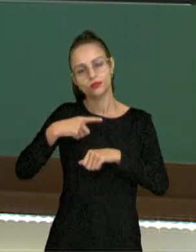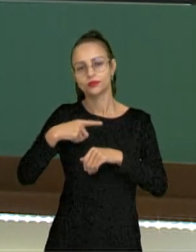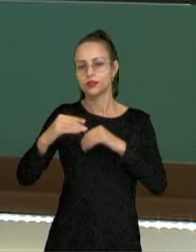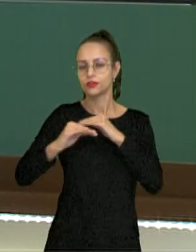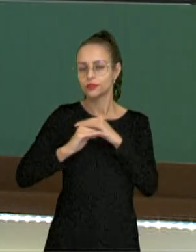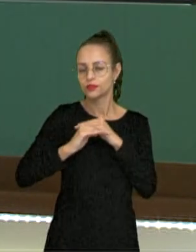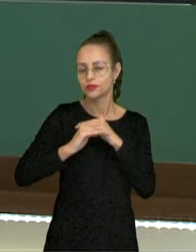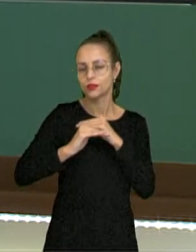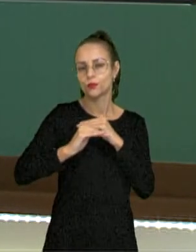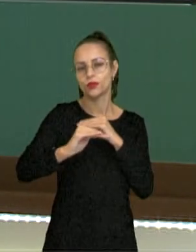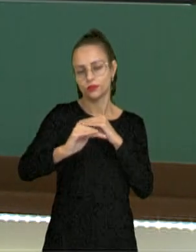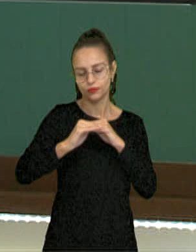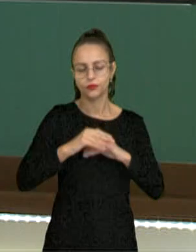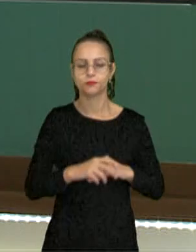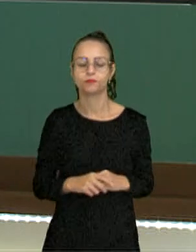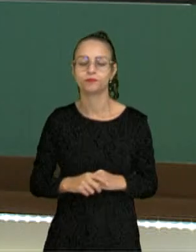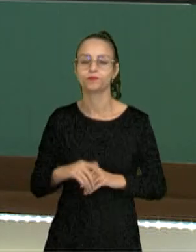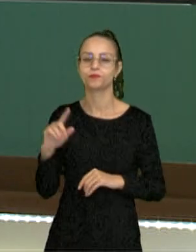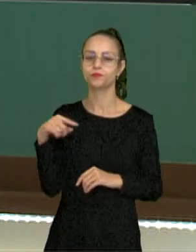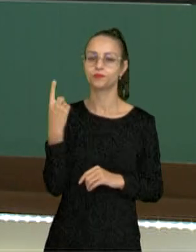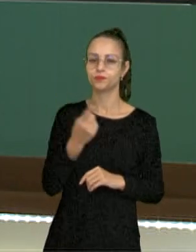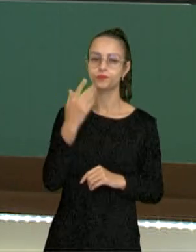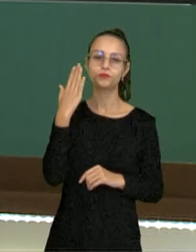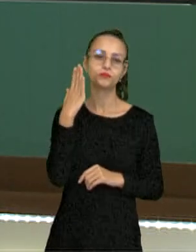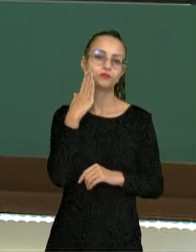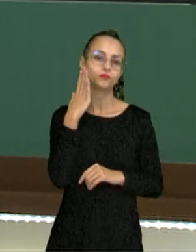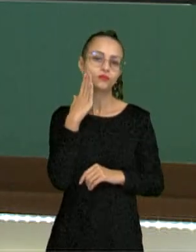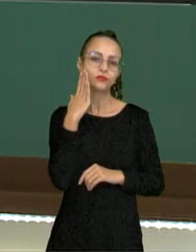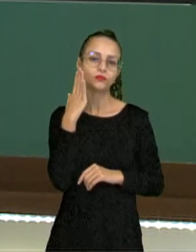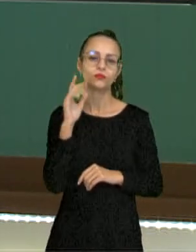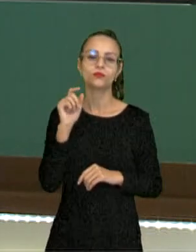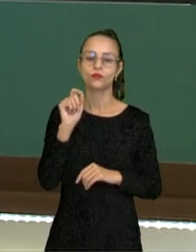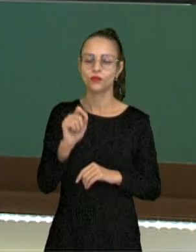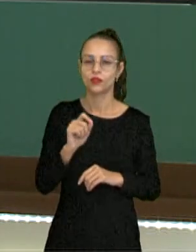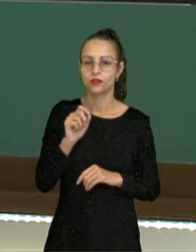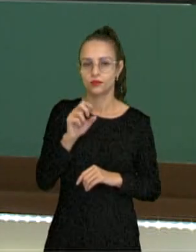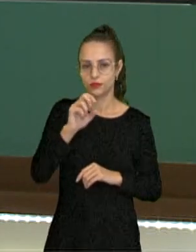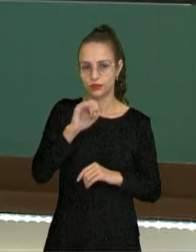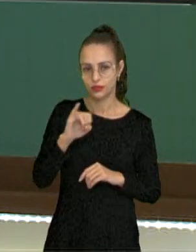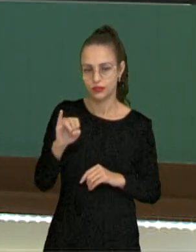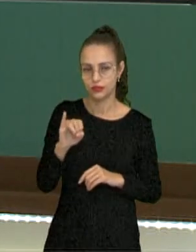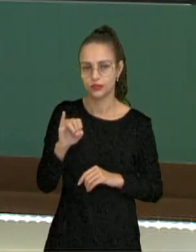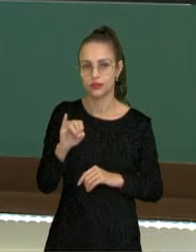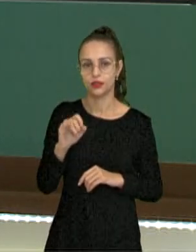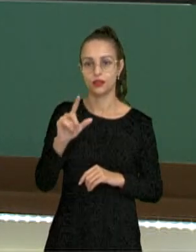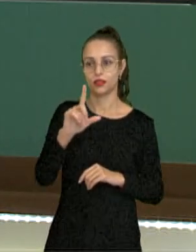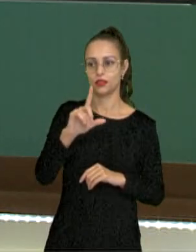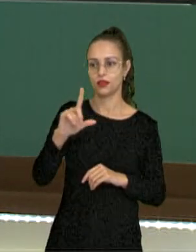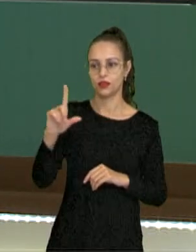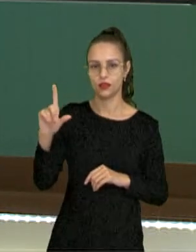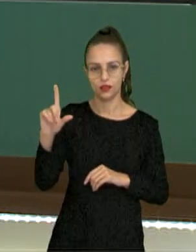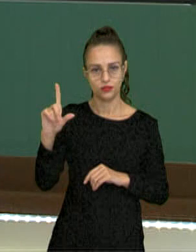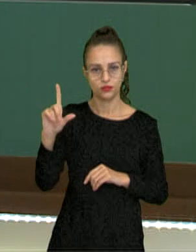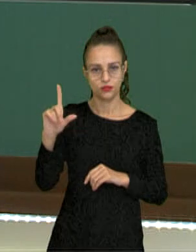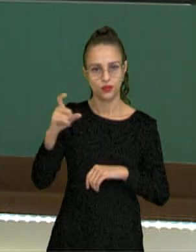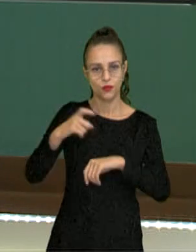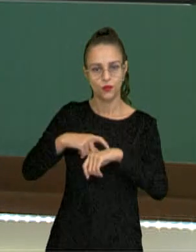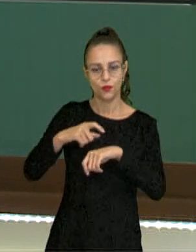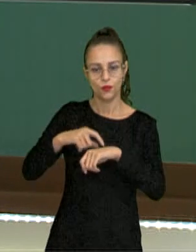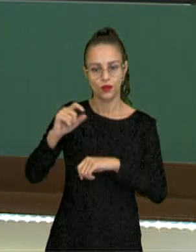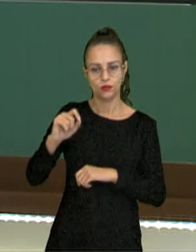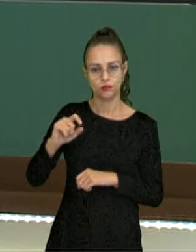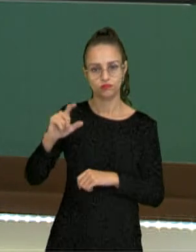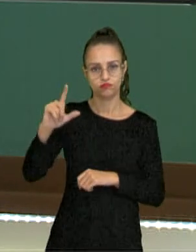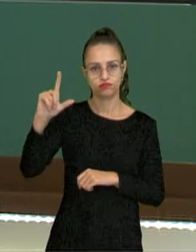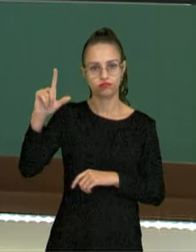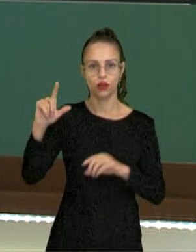sequência lógica. Nós sabemos que de um determinado ponto, se eu for para leste, as horas vão aumentar, e se eu